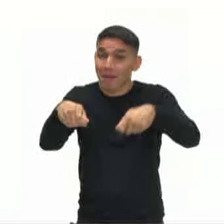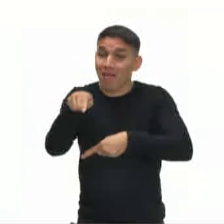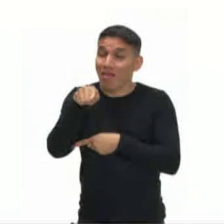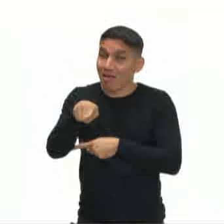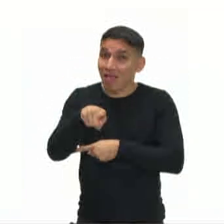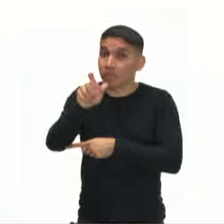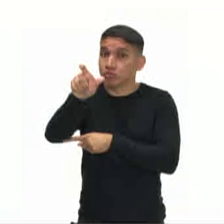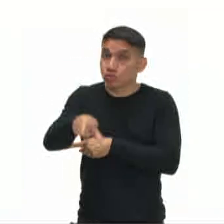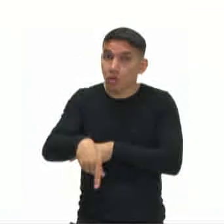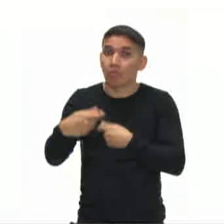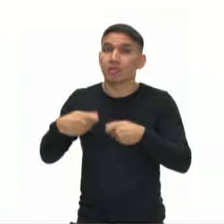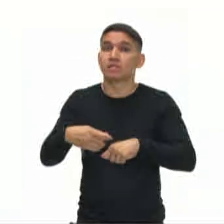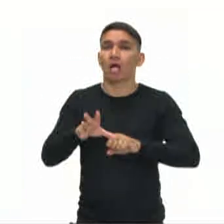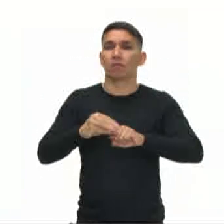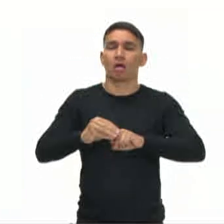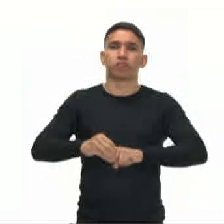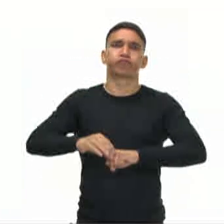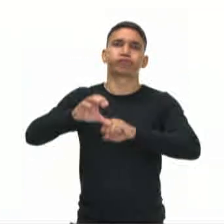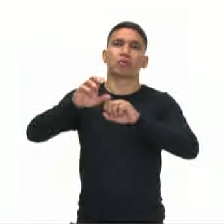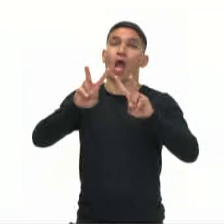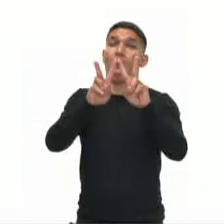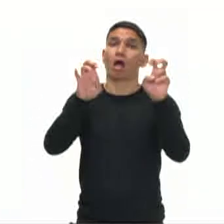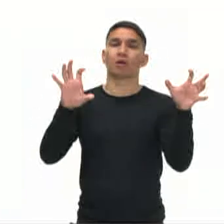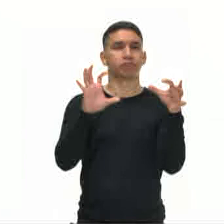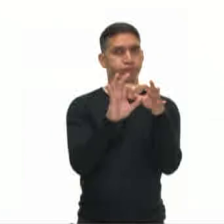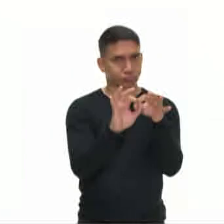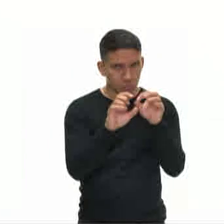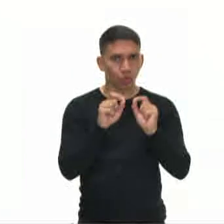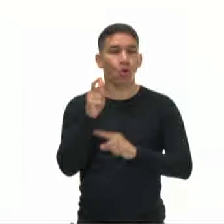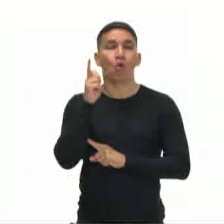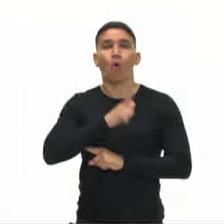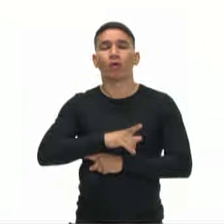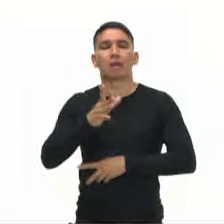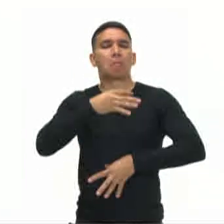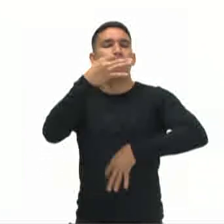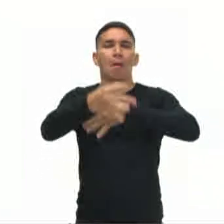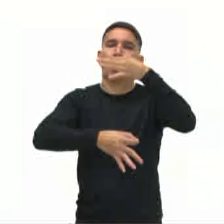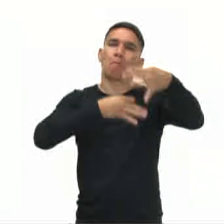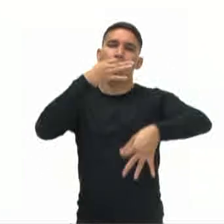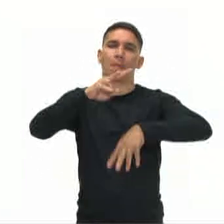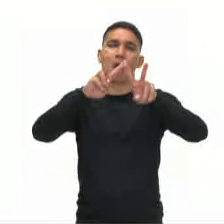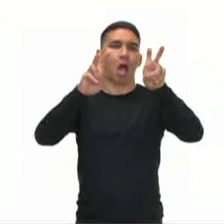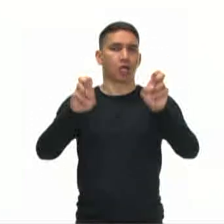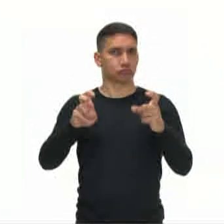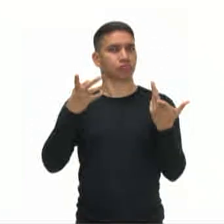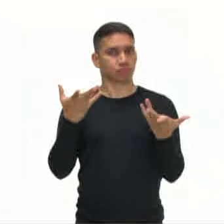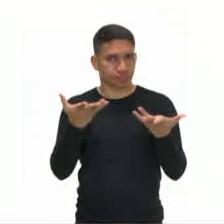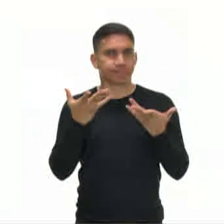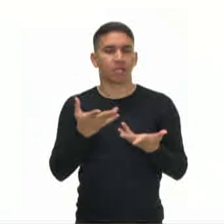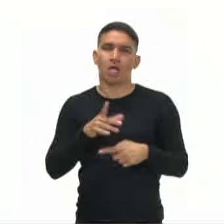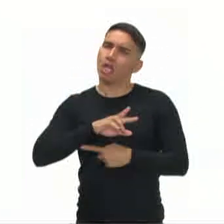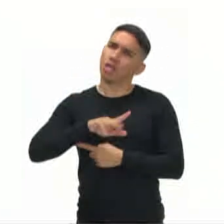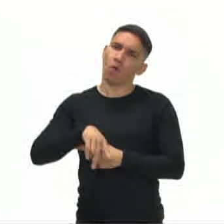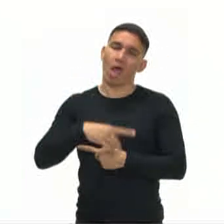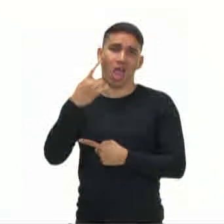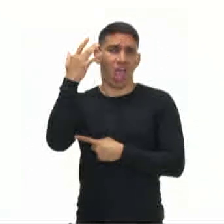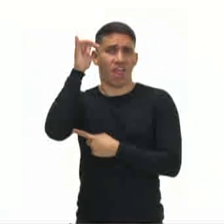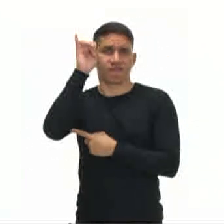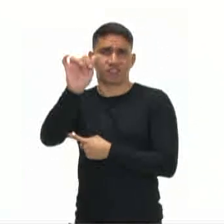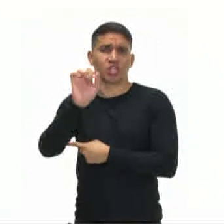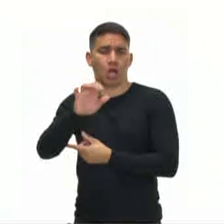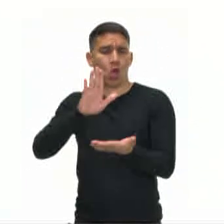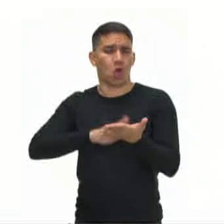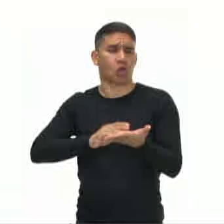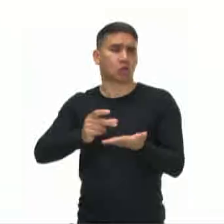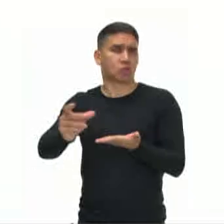tenha conhecimento sobre o assunto para poder argumentar a respeito e não espalhar o senso